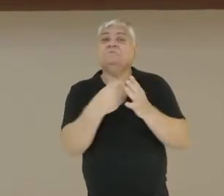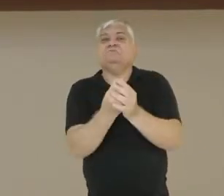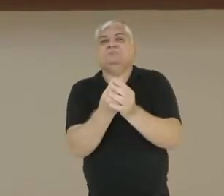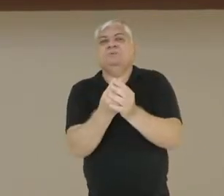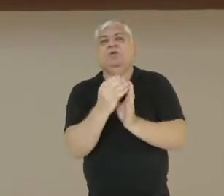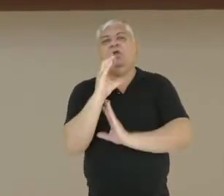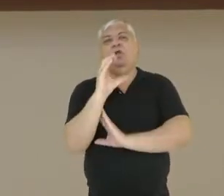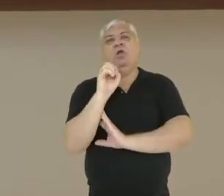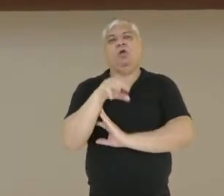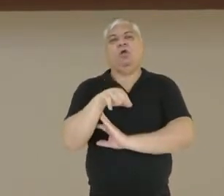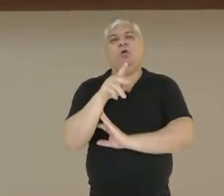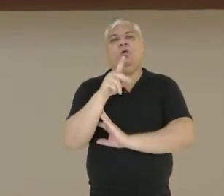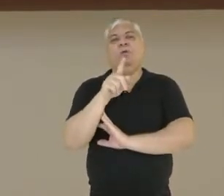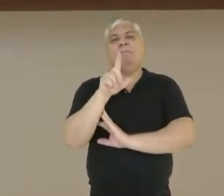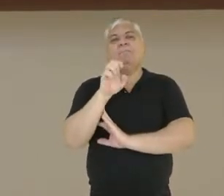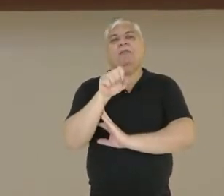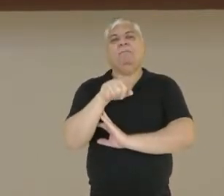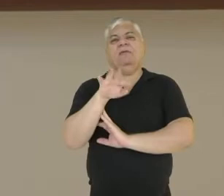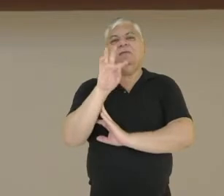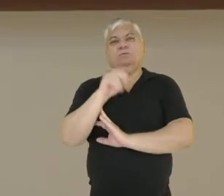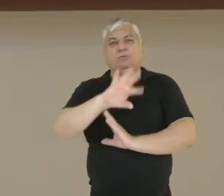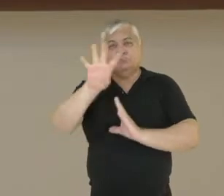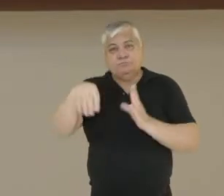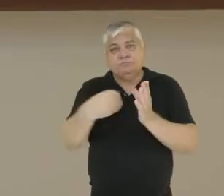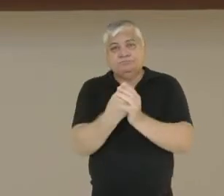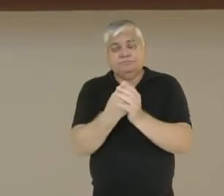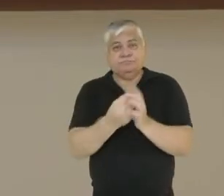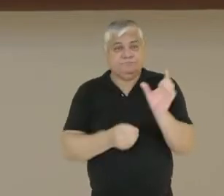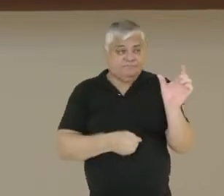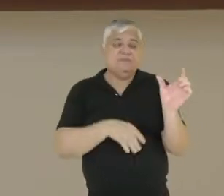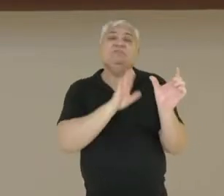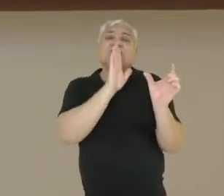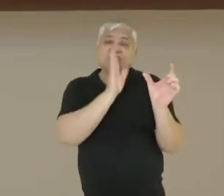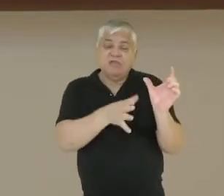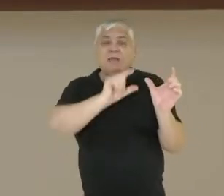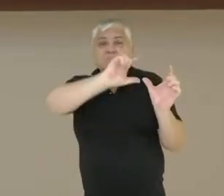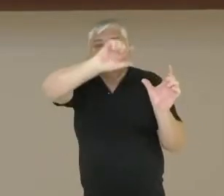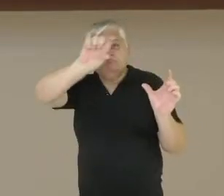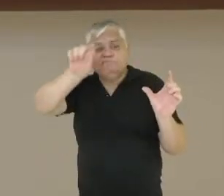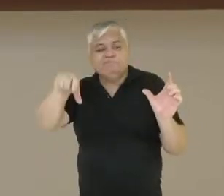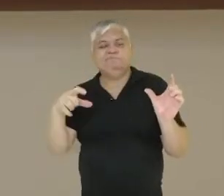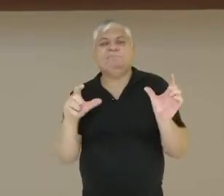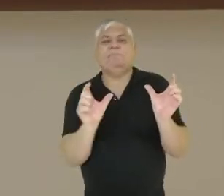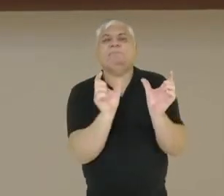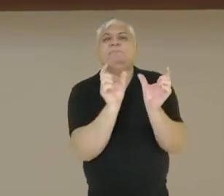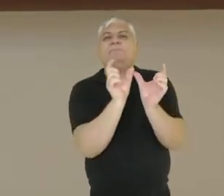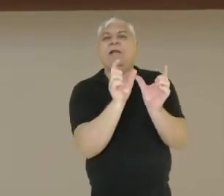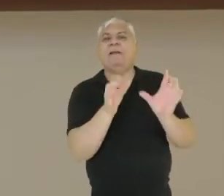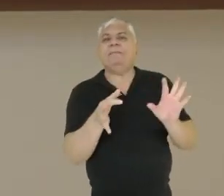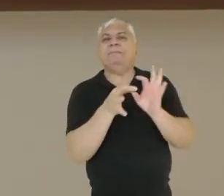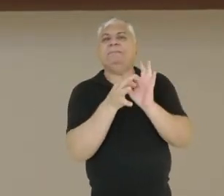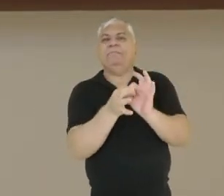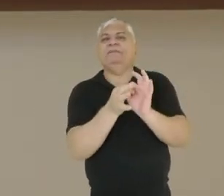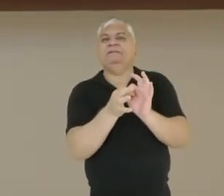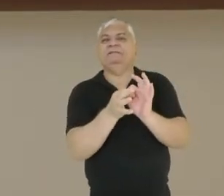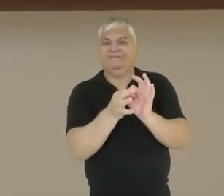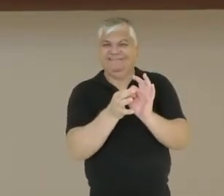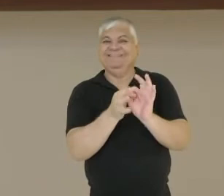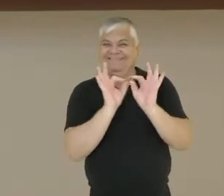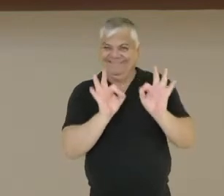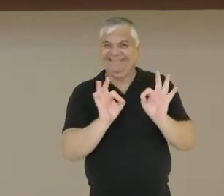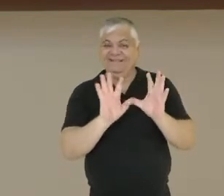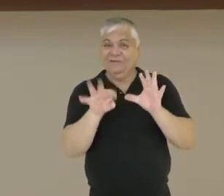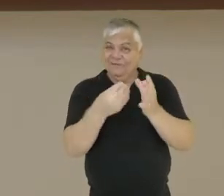um complemento? Algo já é alguma coisa e vem uma outra coisa junto e